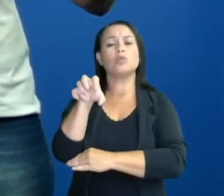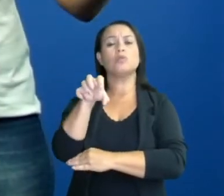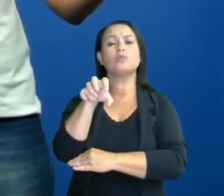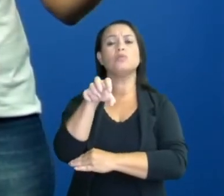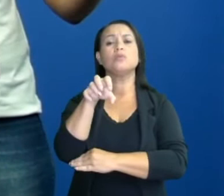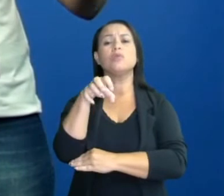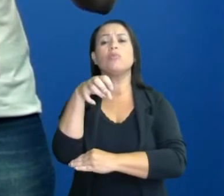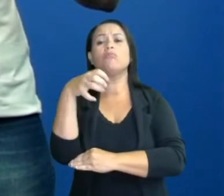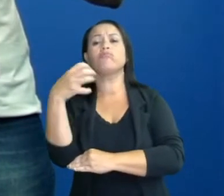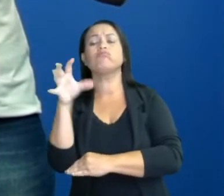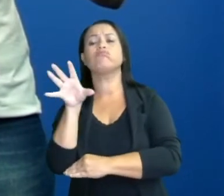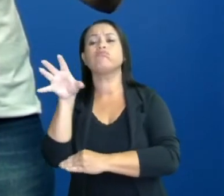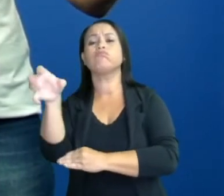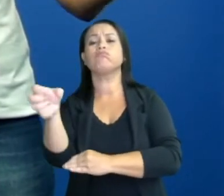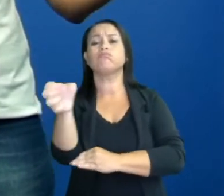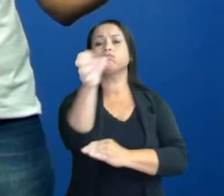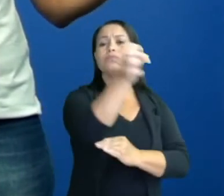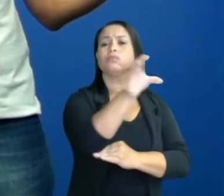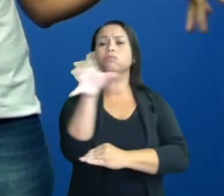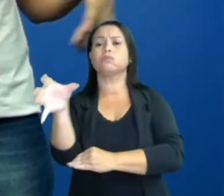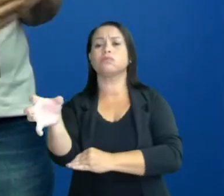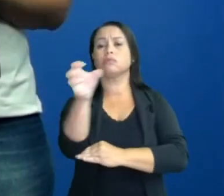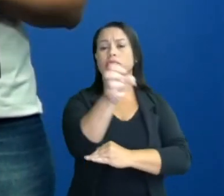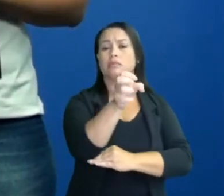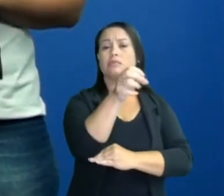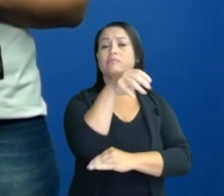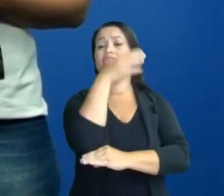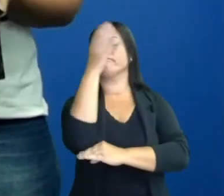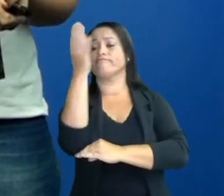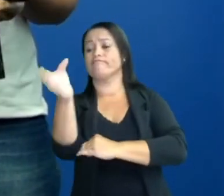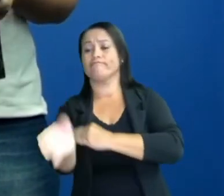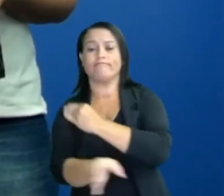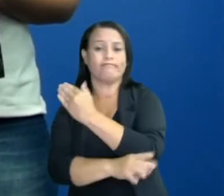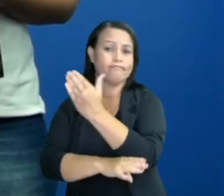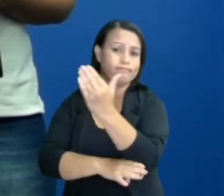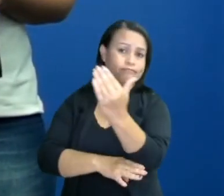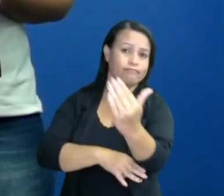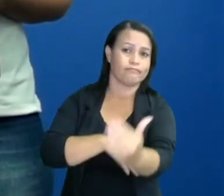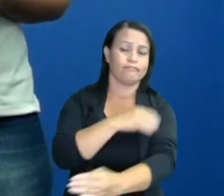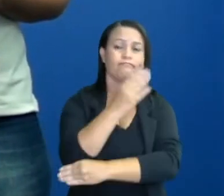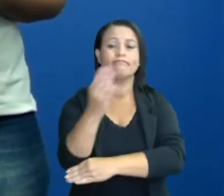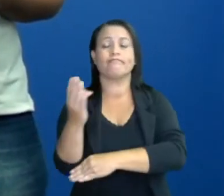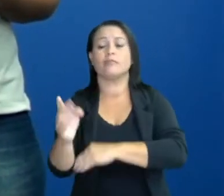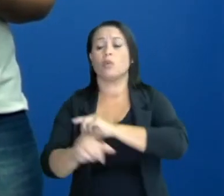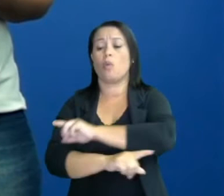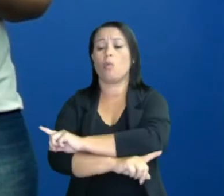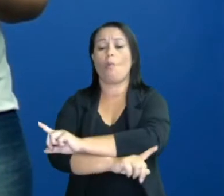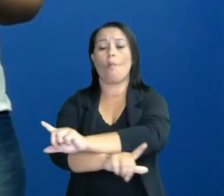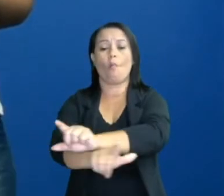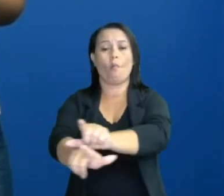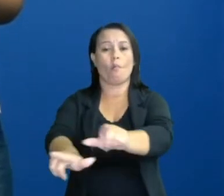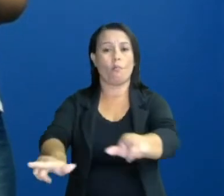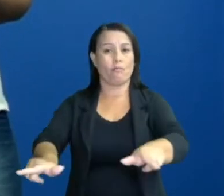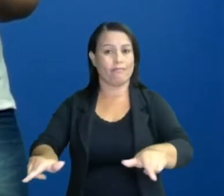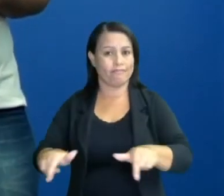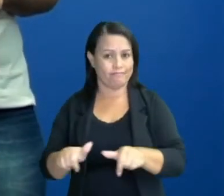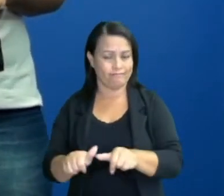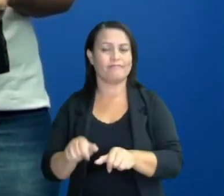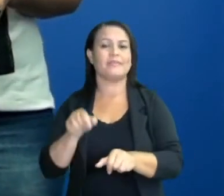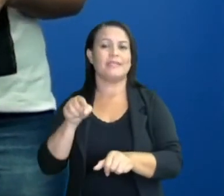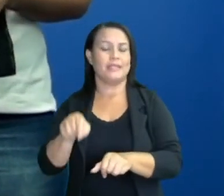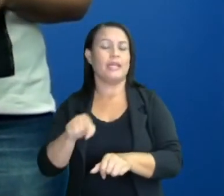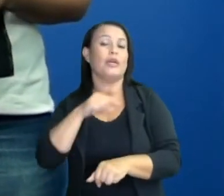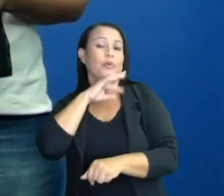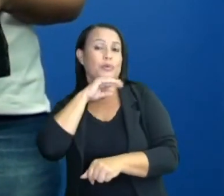derruba uma natureza lá vou lá e tiro as matas E aí além do desmatamento que é